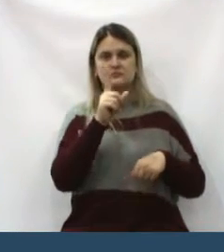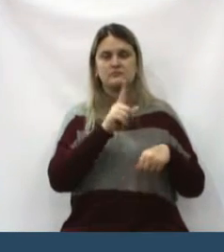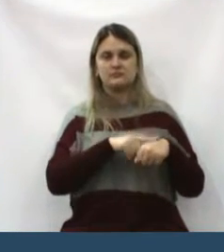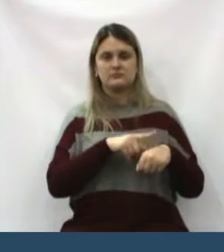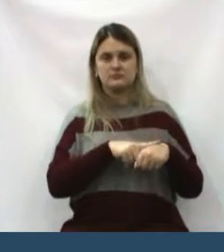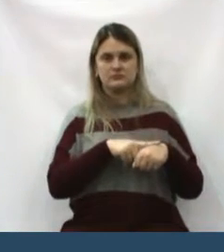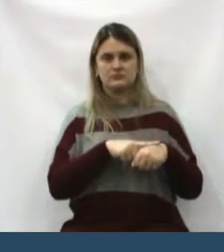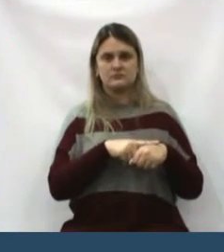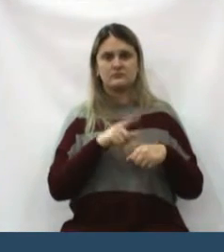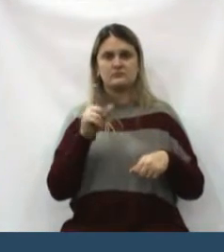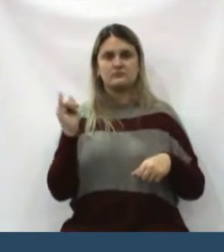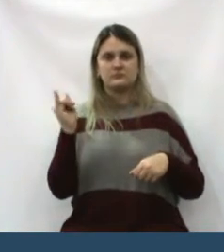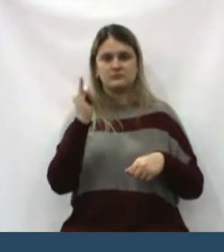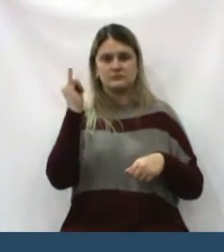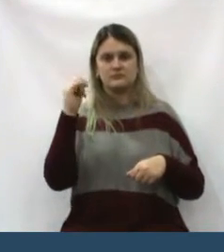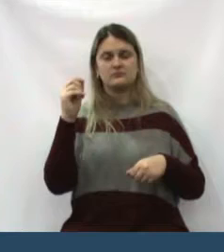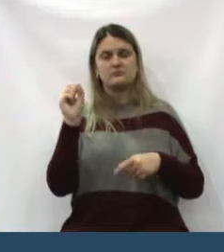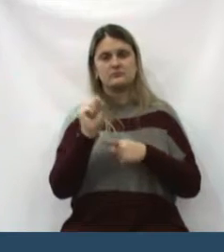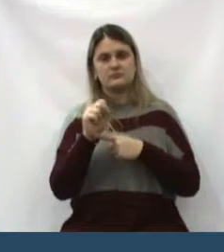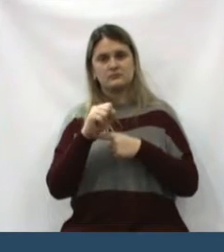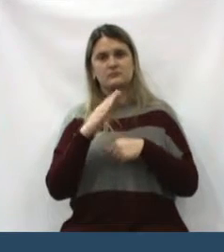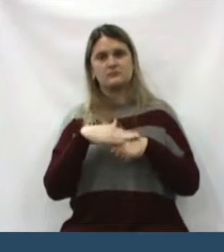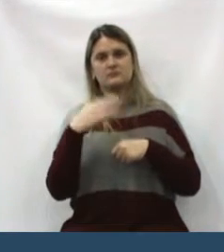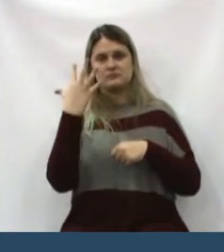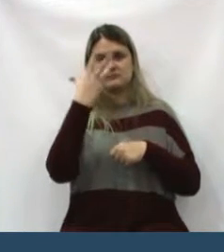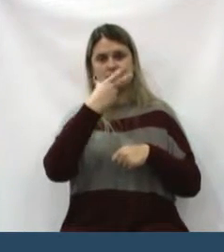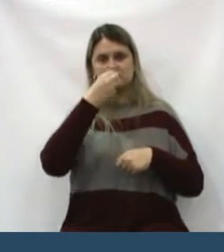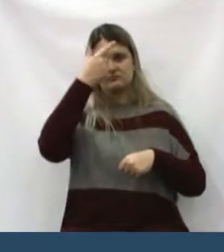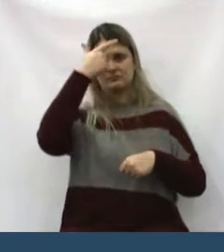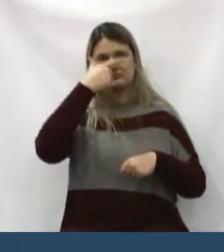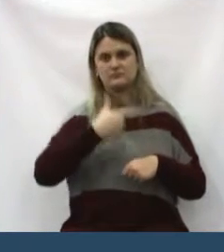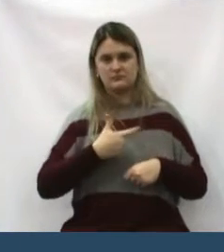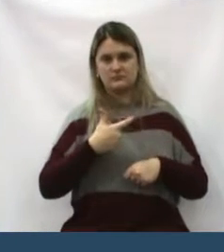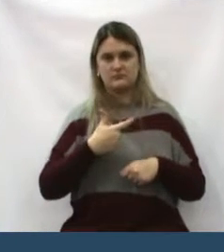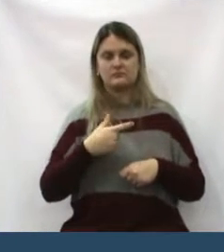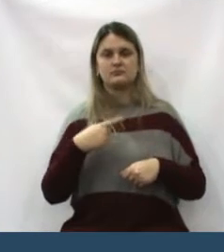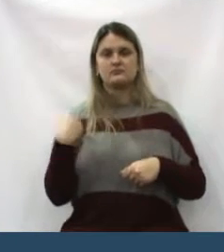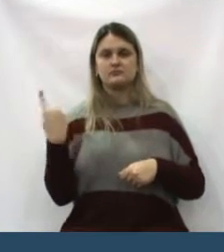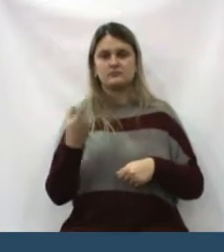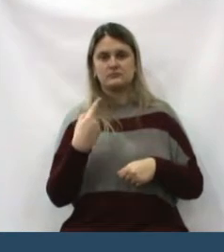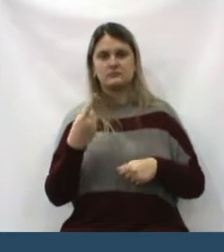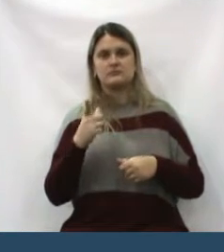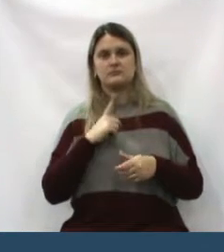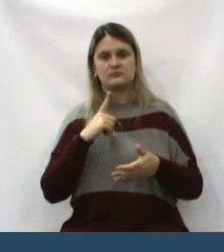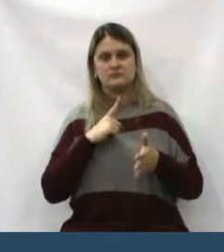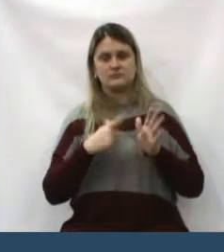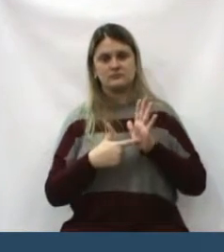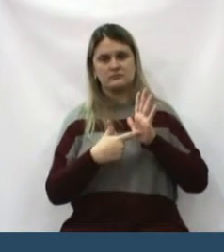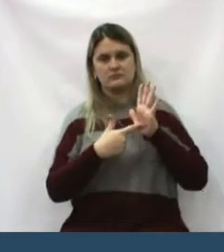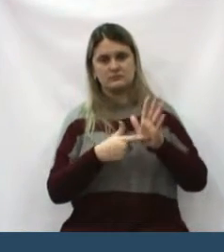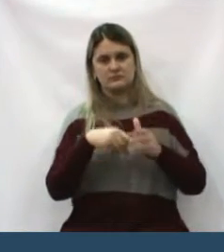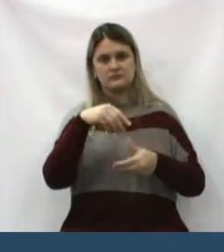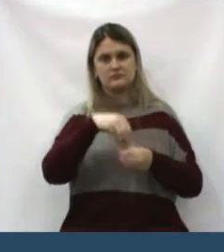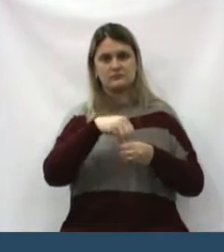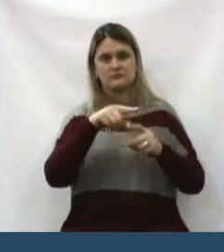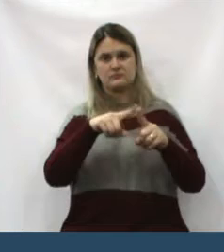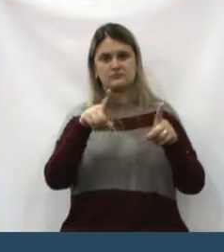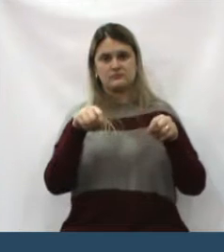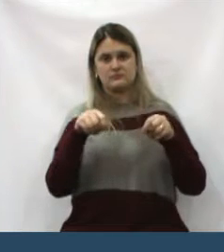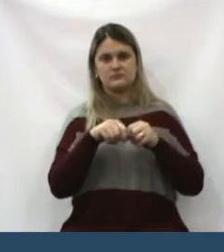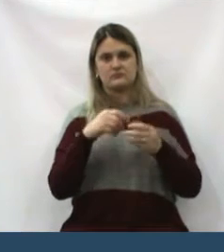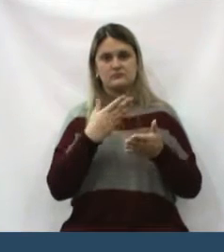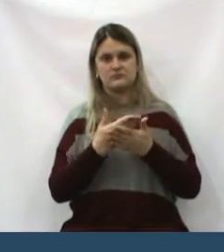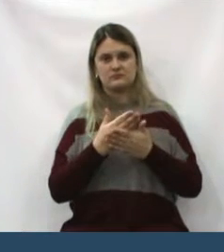no momento importam, mas sim as mais belas atitudes, as quais vocês demonstram nas salas de